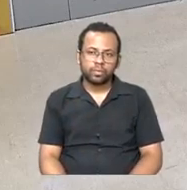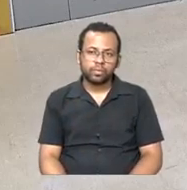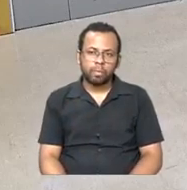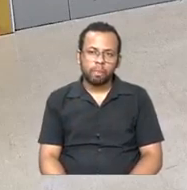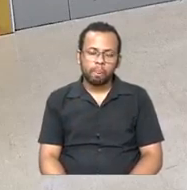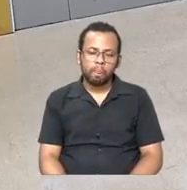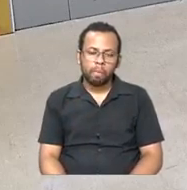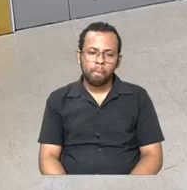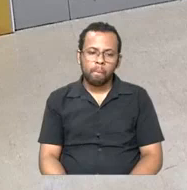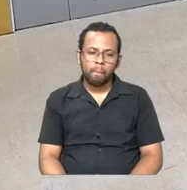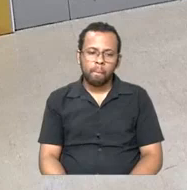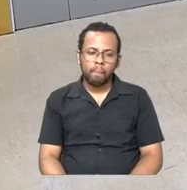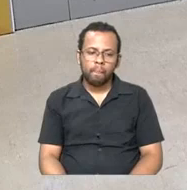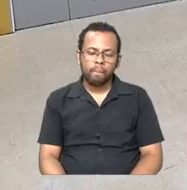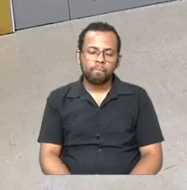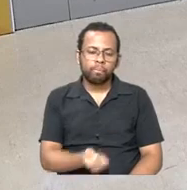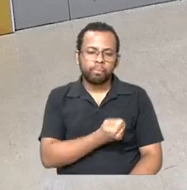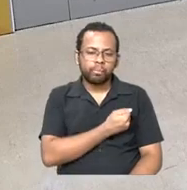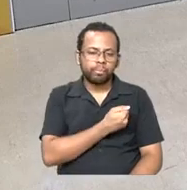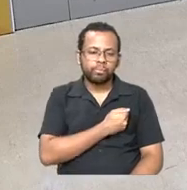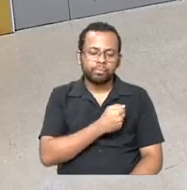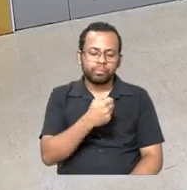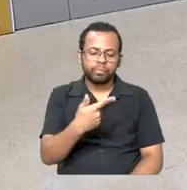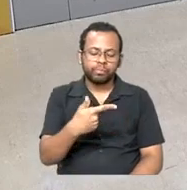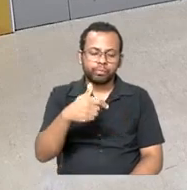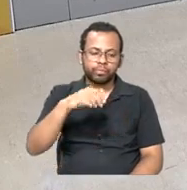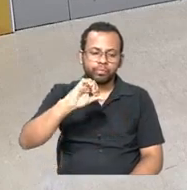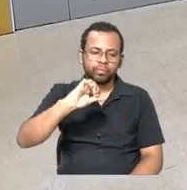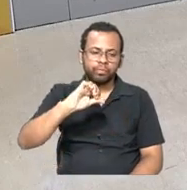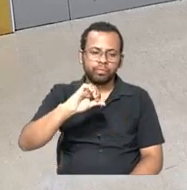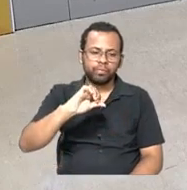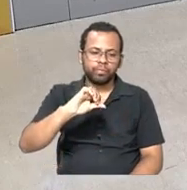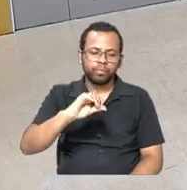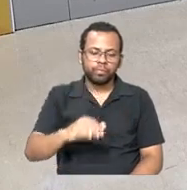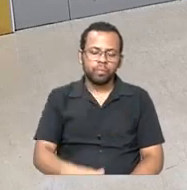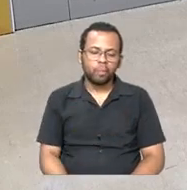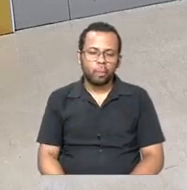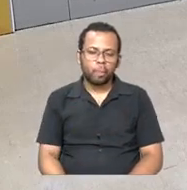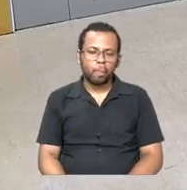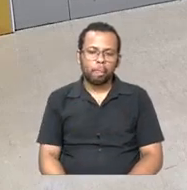número 11 e 29 29 29